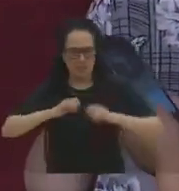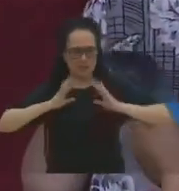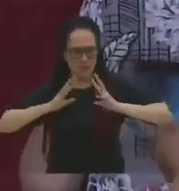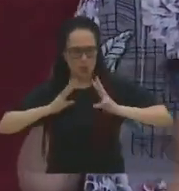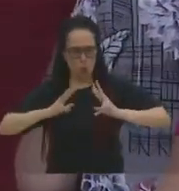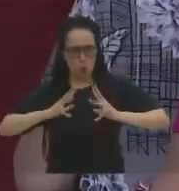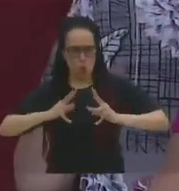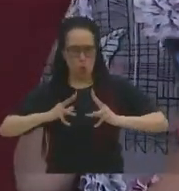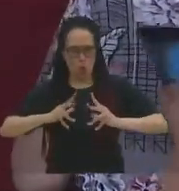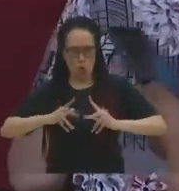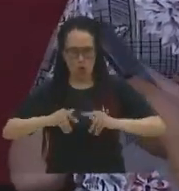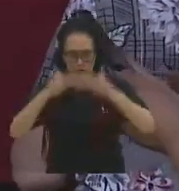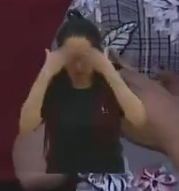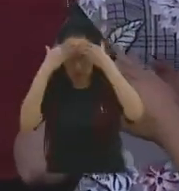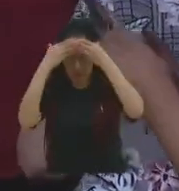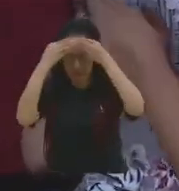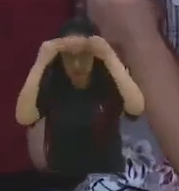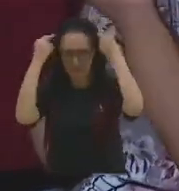tem que fazer.